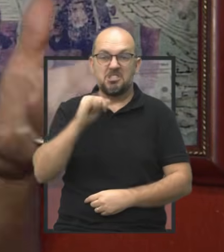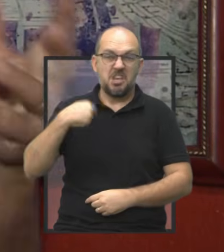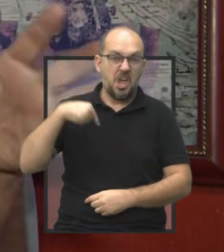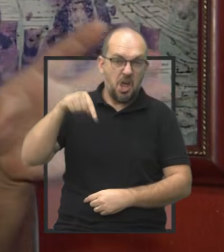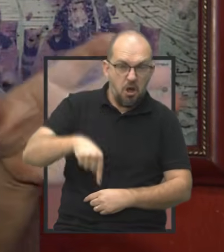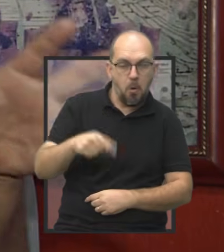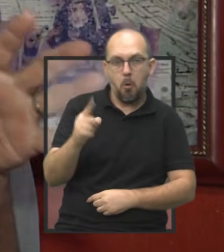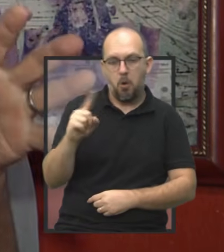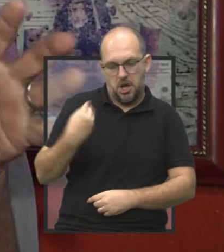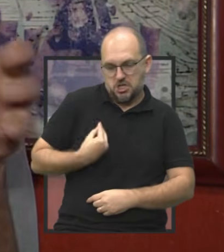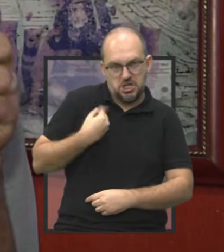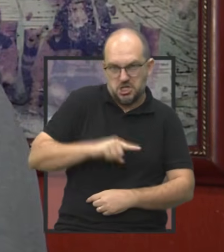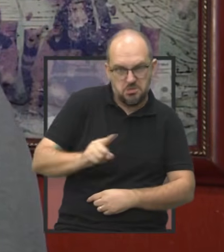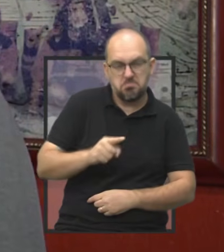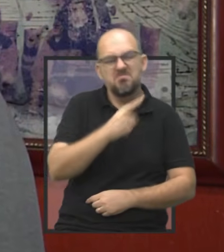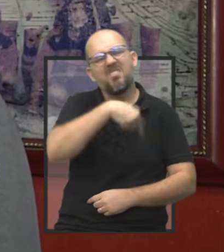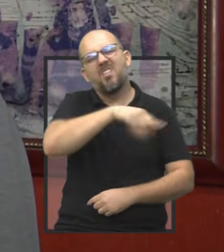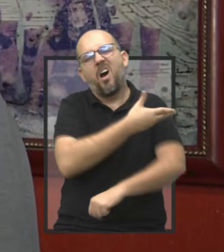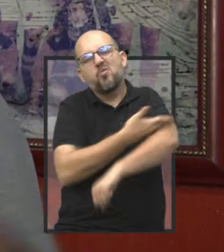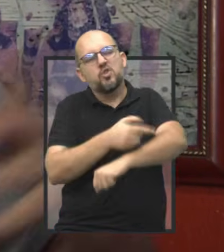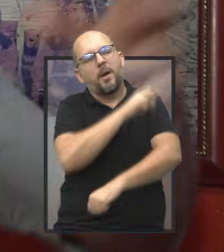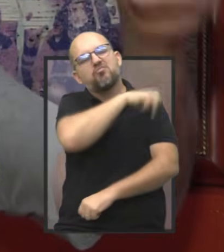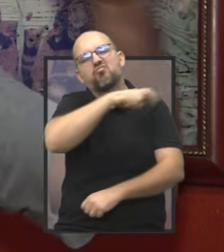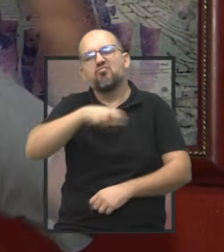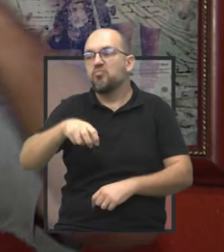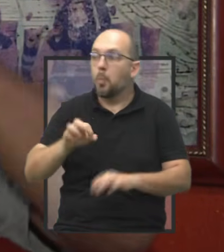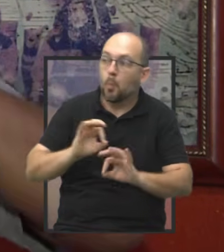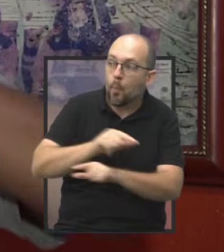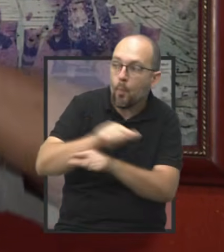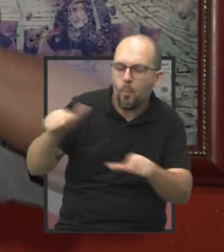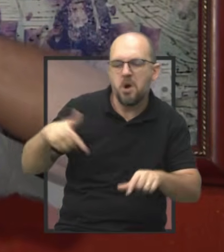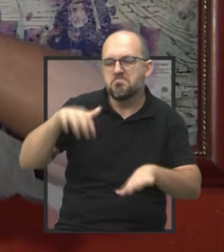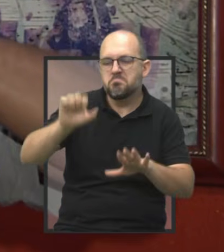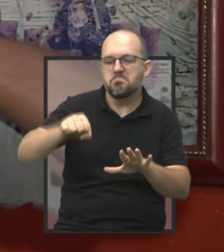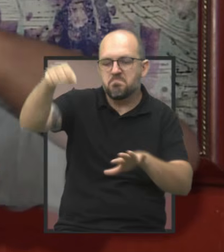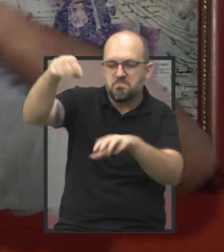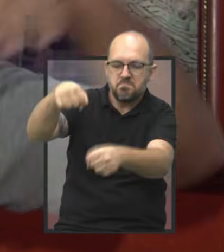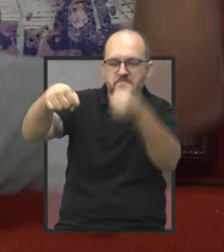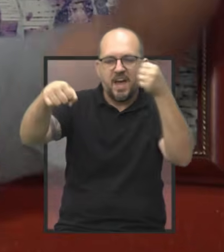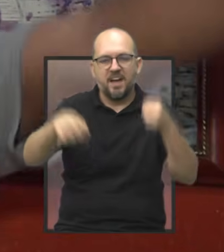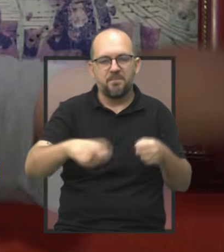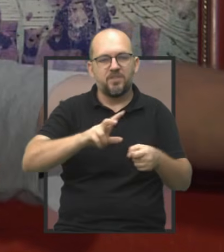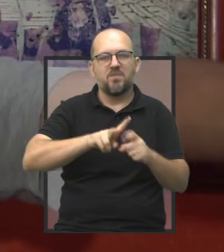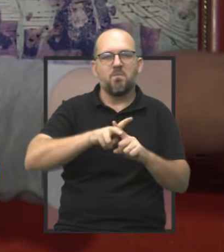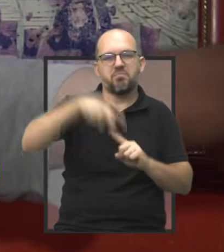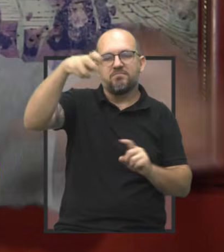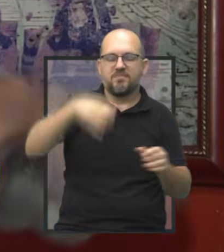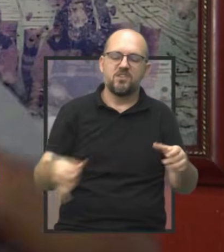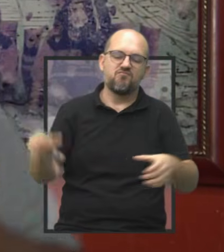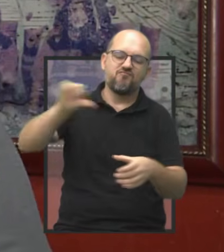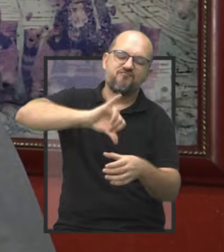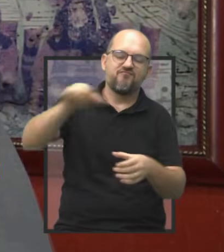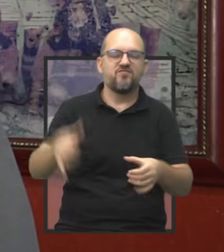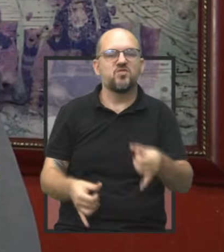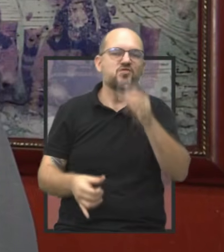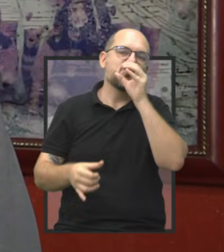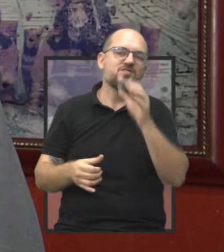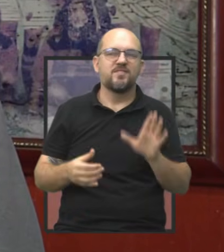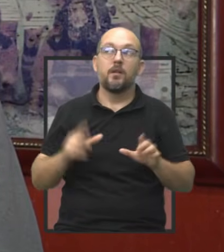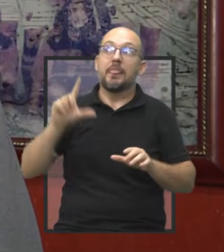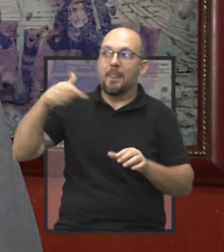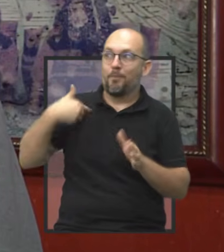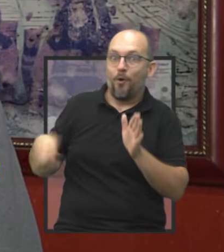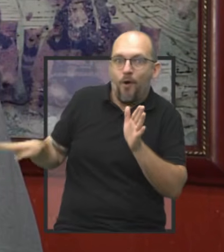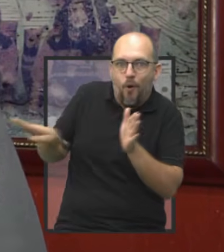eu estiver aqui ou não tiver, entra lá, pega a cerveja dele, senta aqui na mesa, depois logo eu chego da cidade, eles já estão aqui,